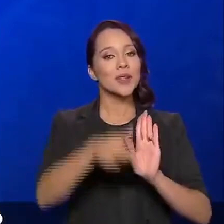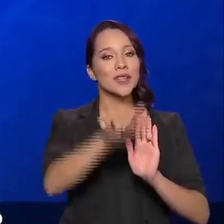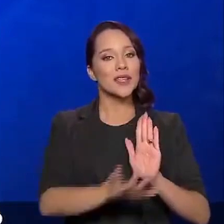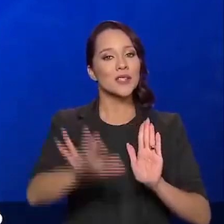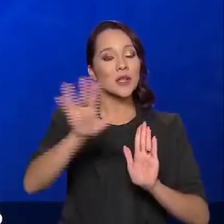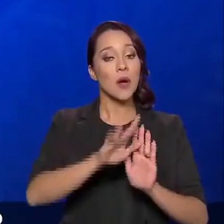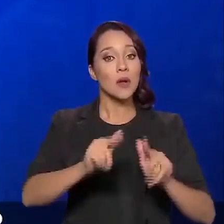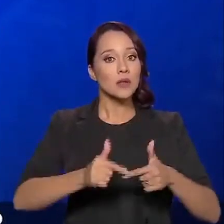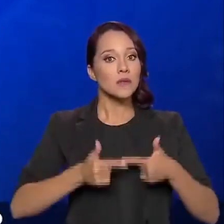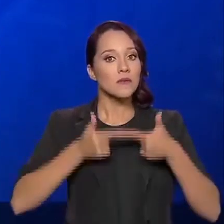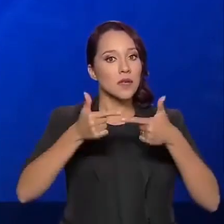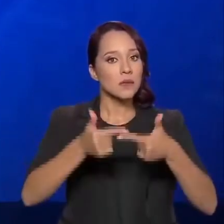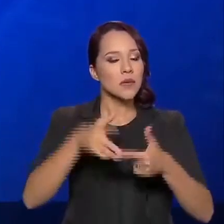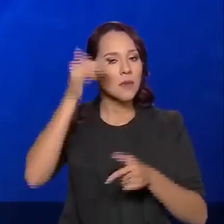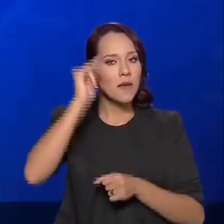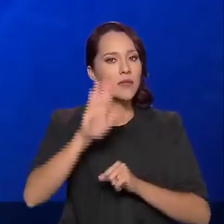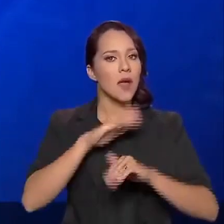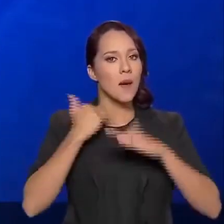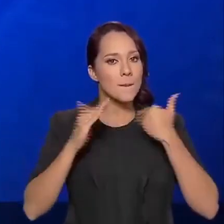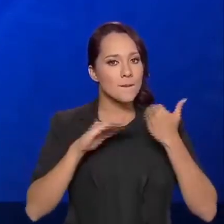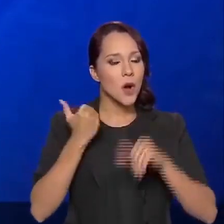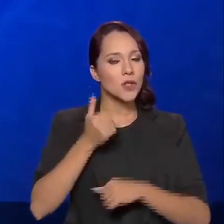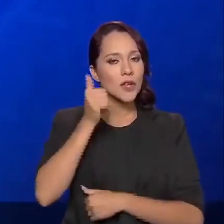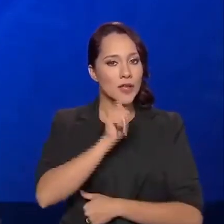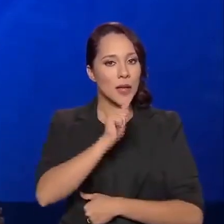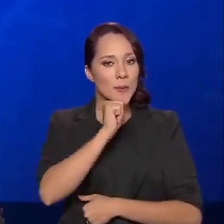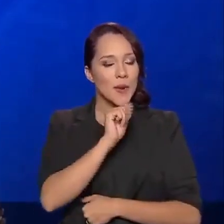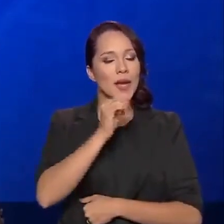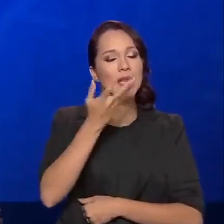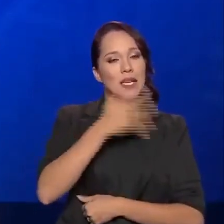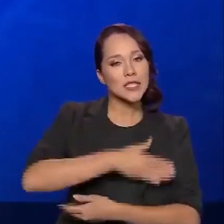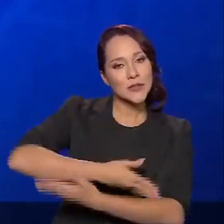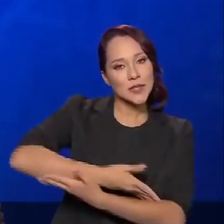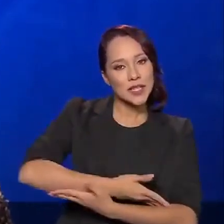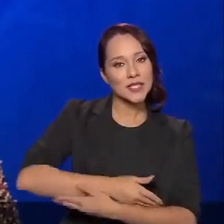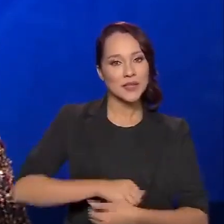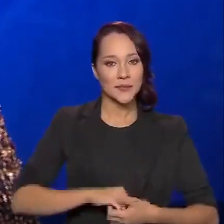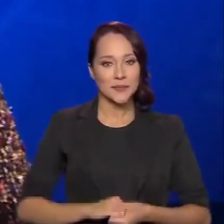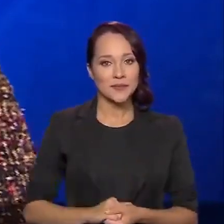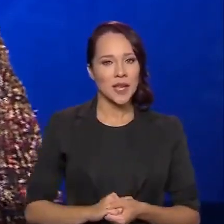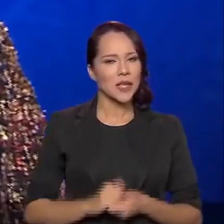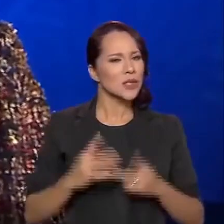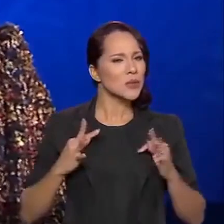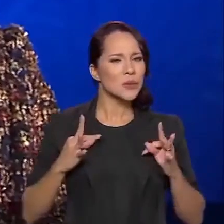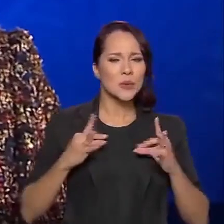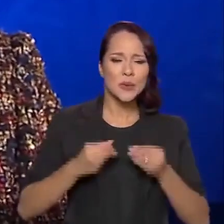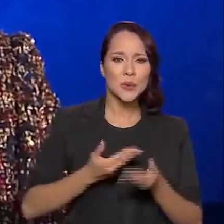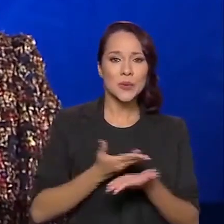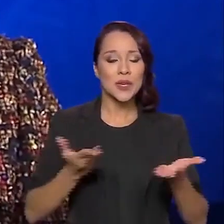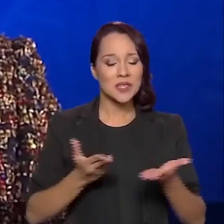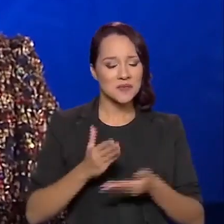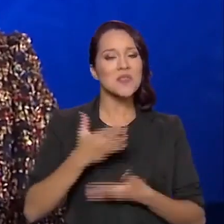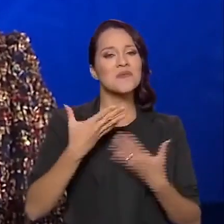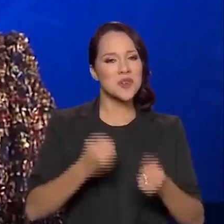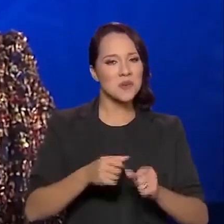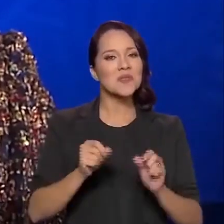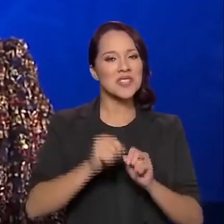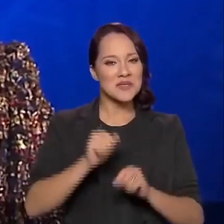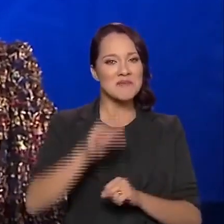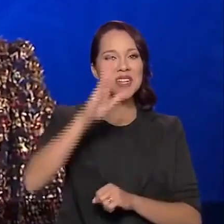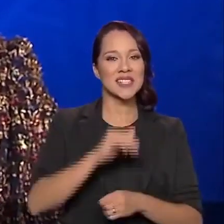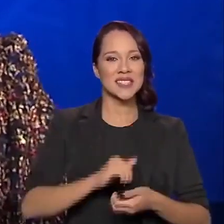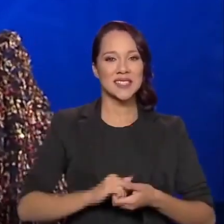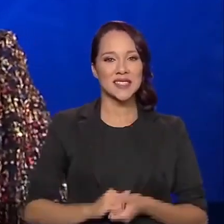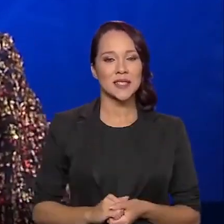Plano Nacional de Enfrentamento das Mortalidades Materno-Infantil. Fizemos tudo isso e vamos fazer